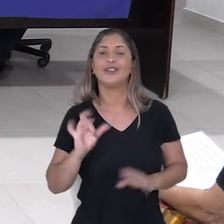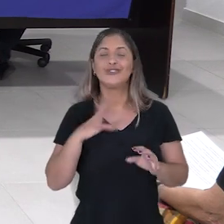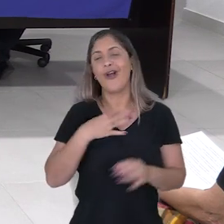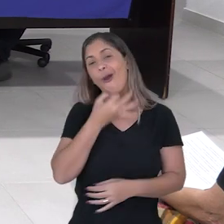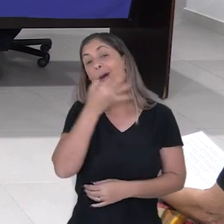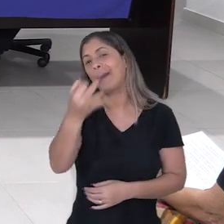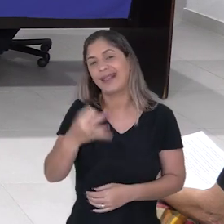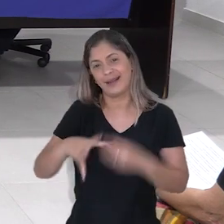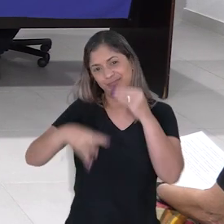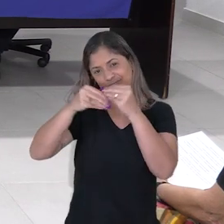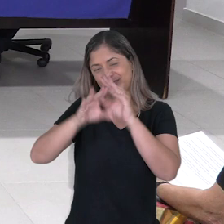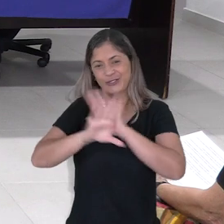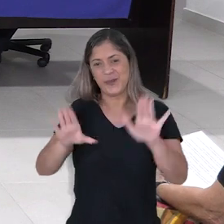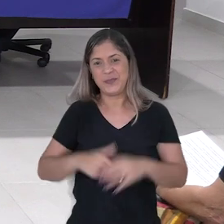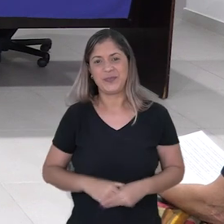esse comentário.